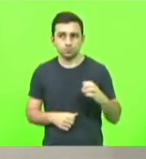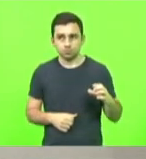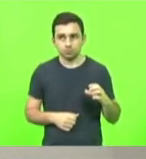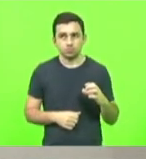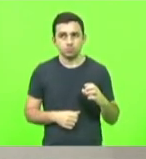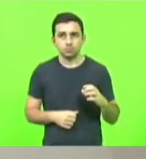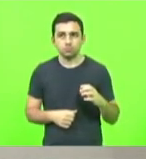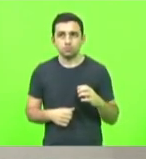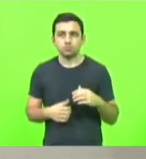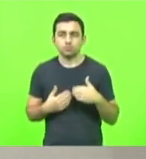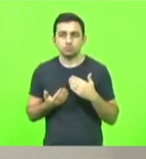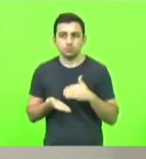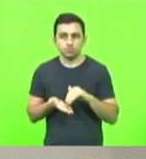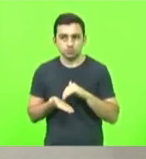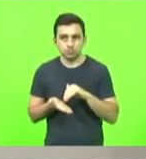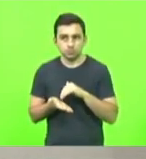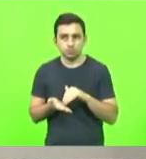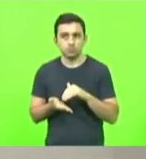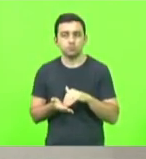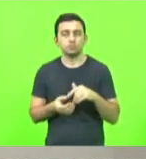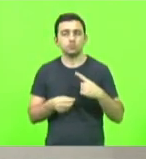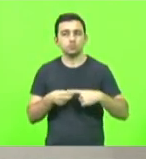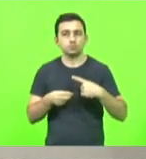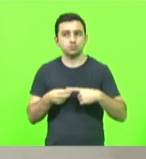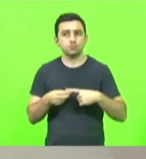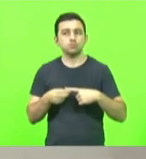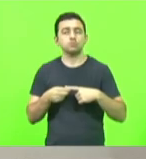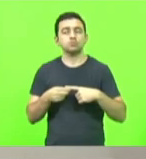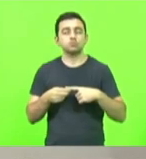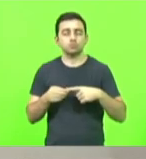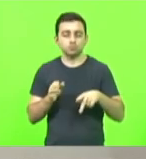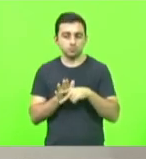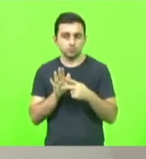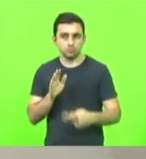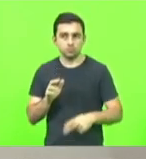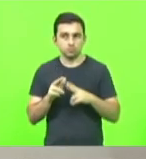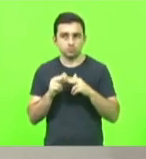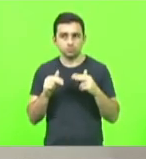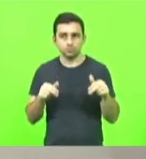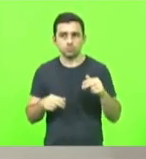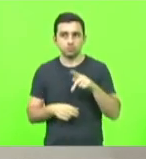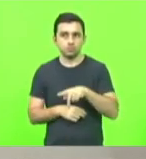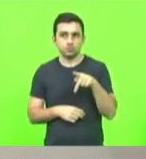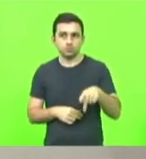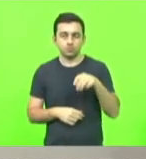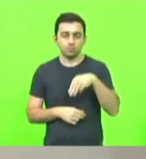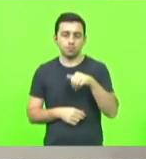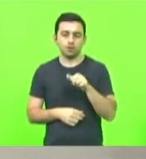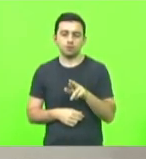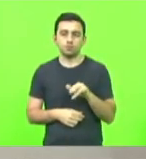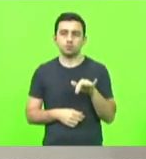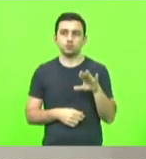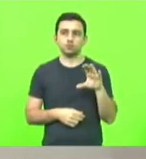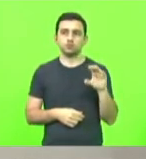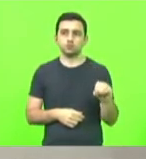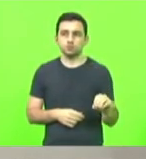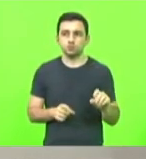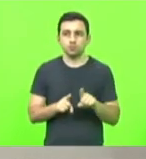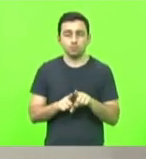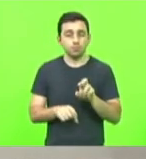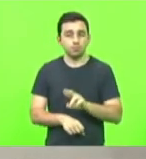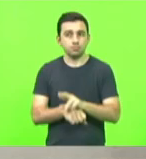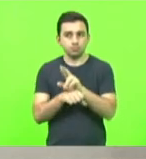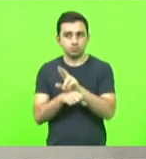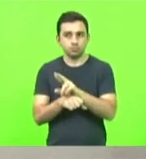excelentíssimo senhor secretário municipal de Educação de Florianópolis, professor doutor Maurício Fernandes Pereira, neste ato, representando